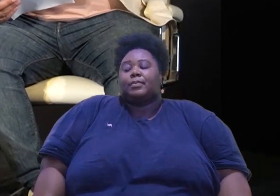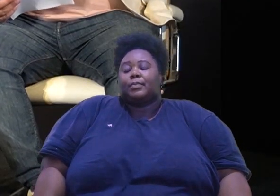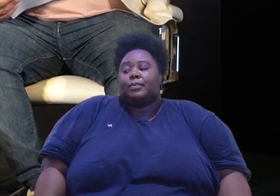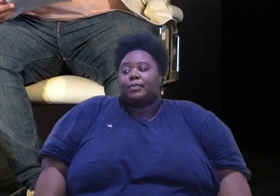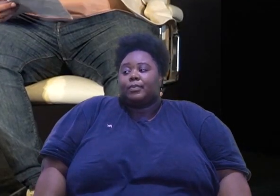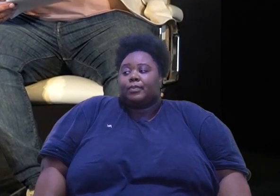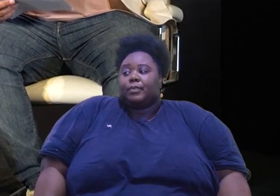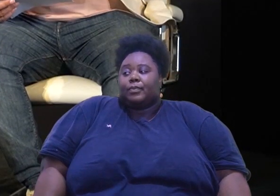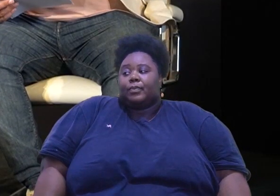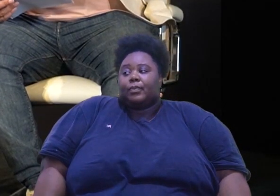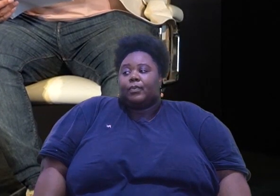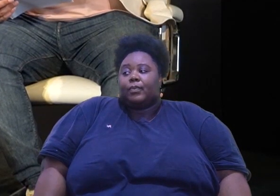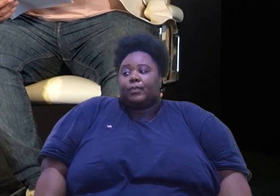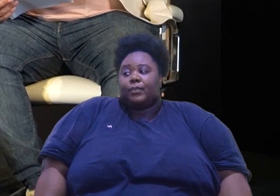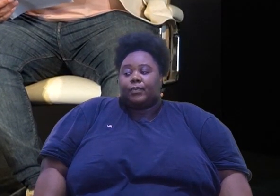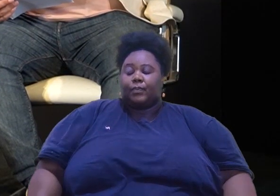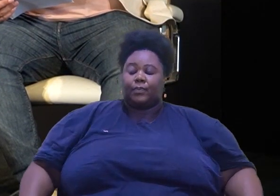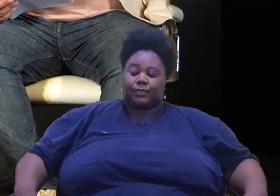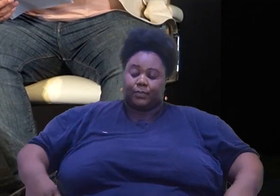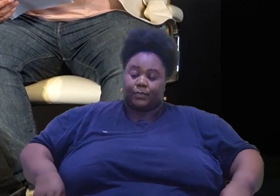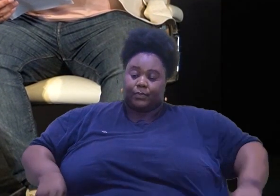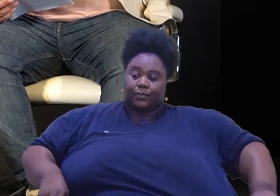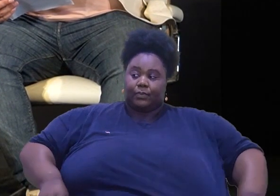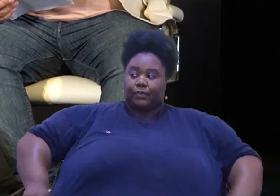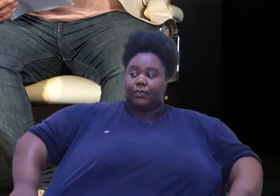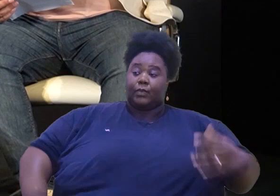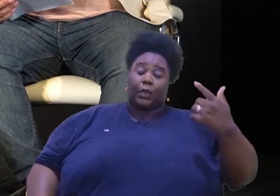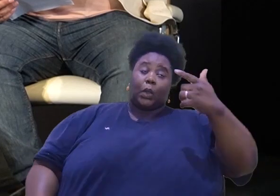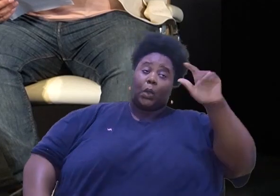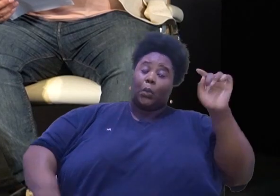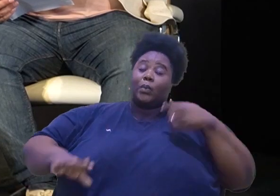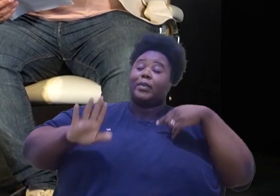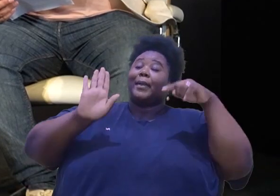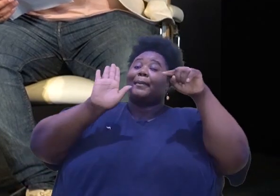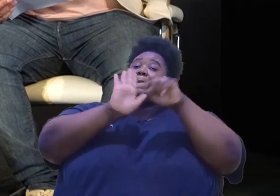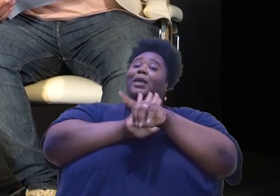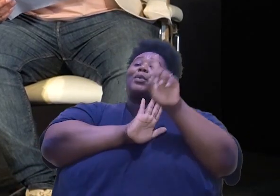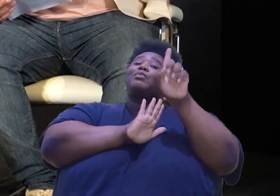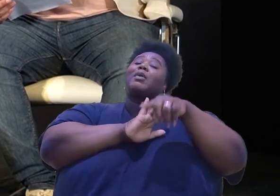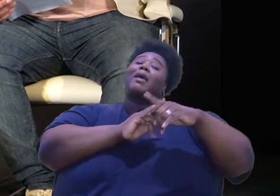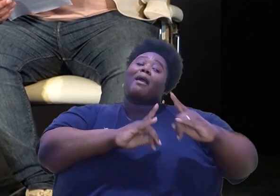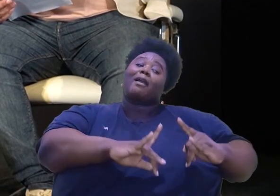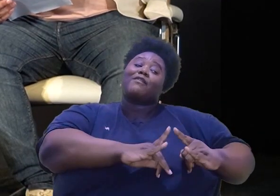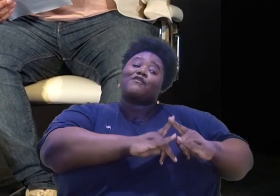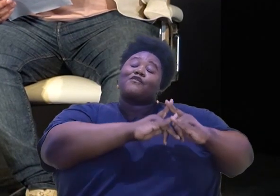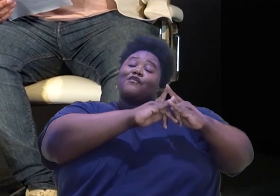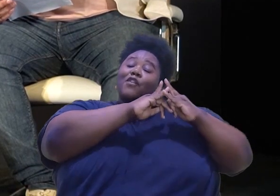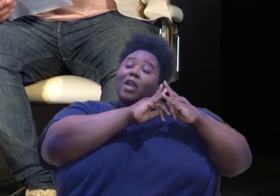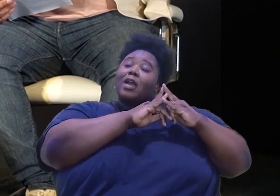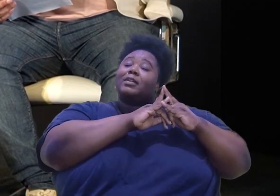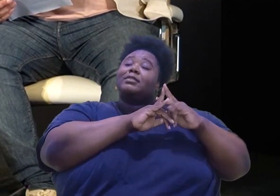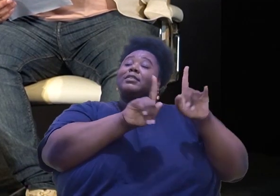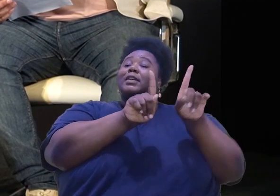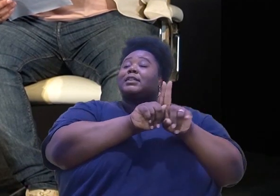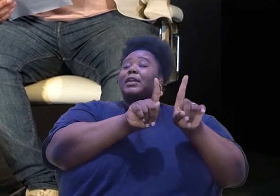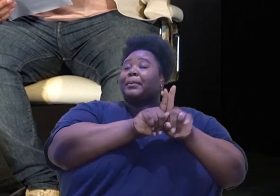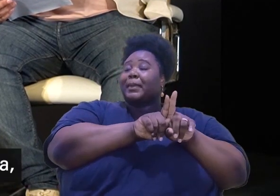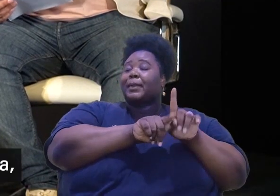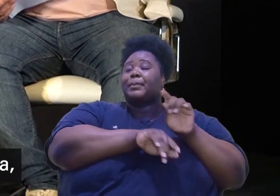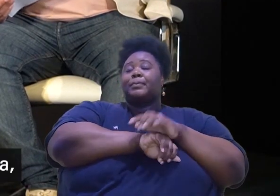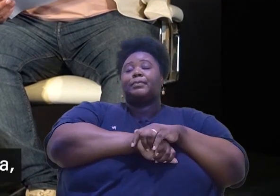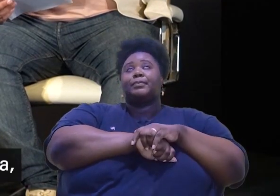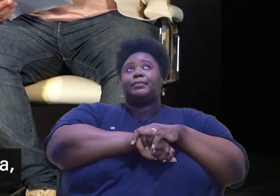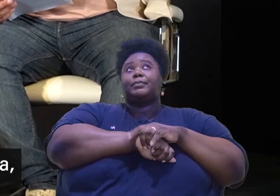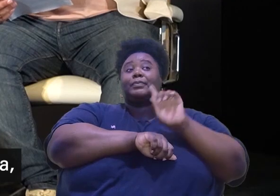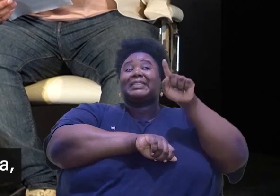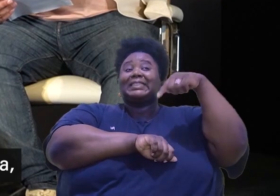A outra questão que tem a ver com isso também é essa infância e, ao mesmo tempo,